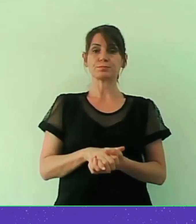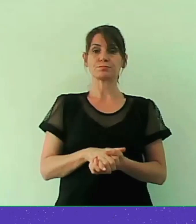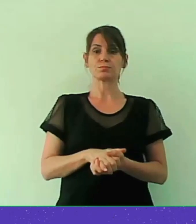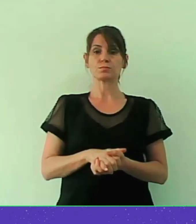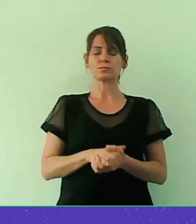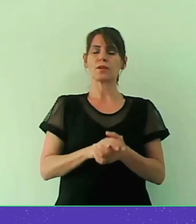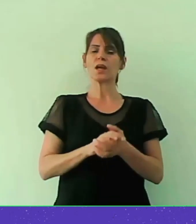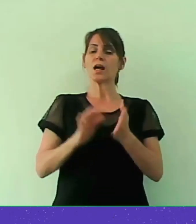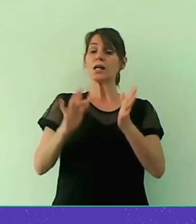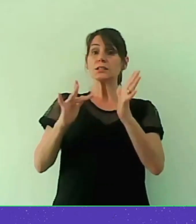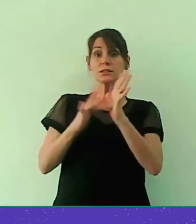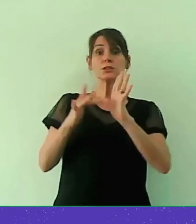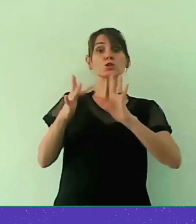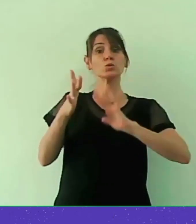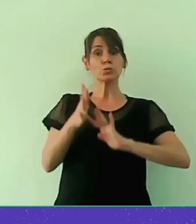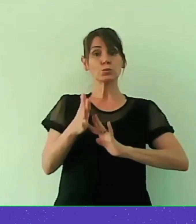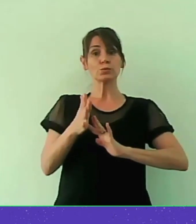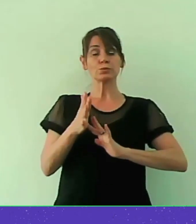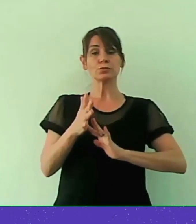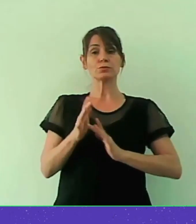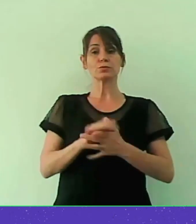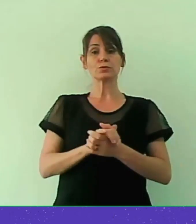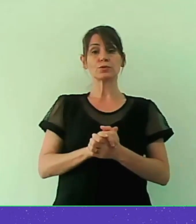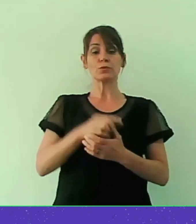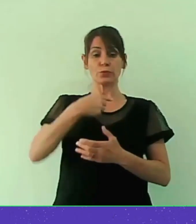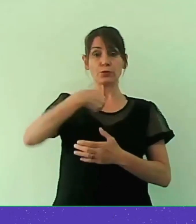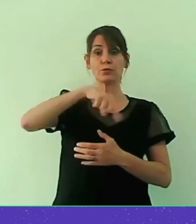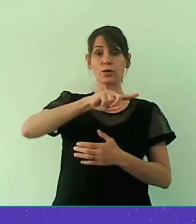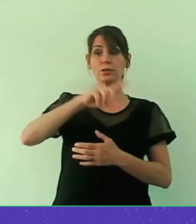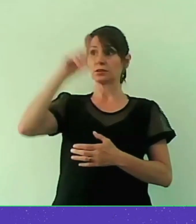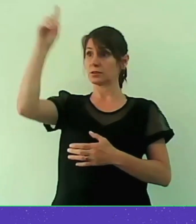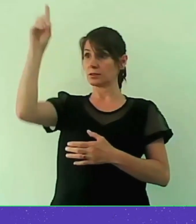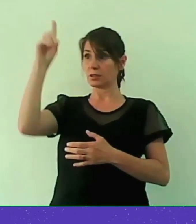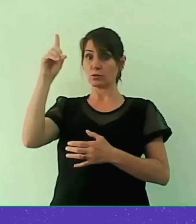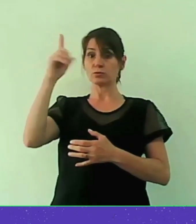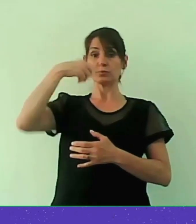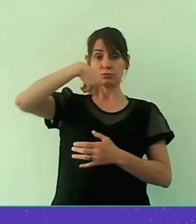Jesus, Ele foi enviado por Deus